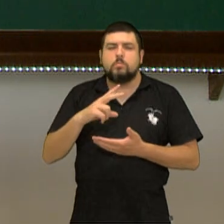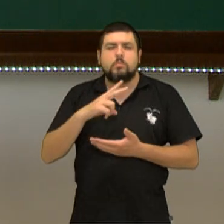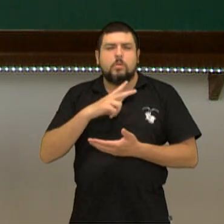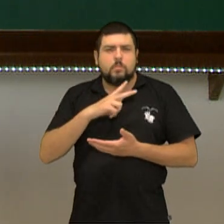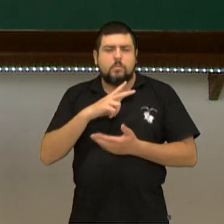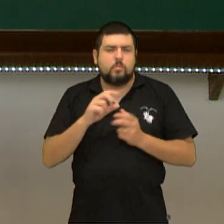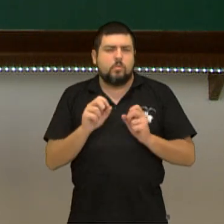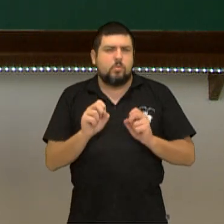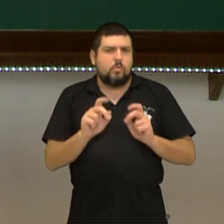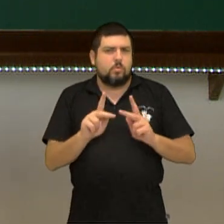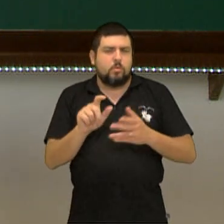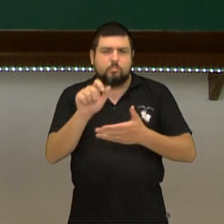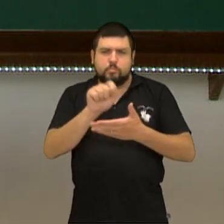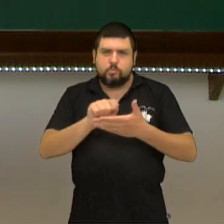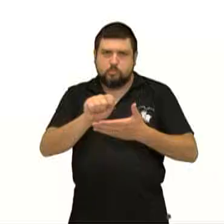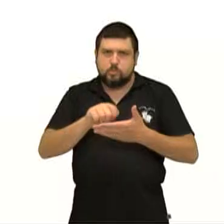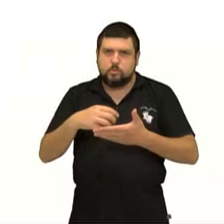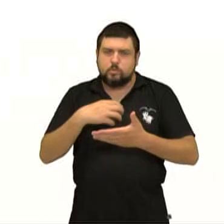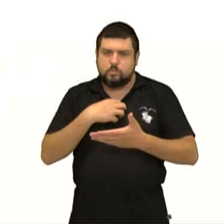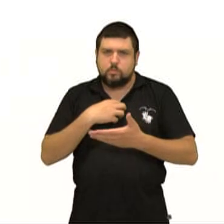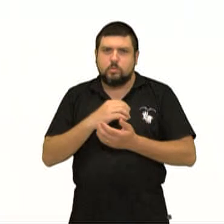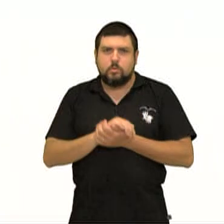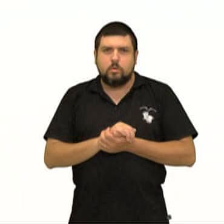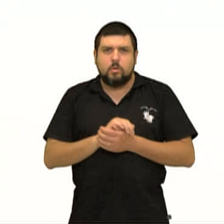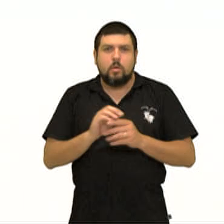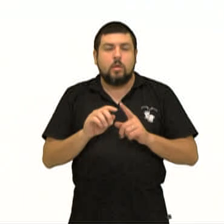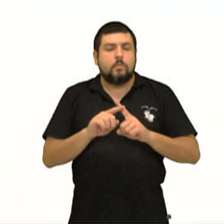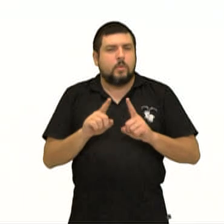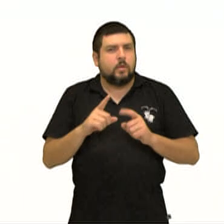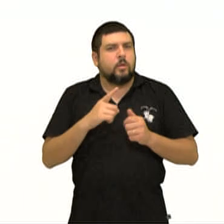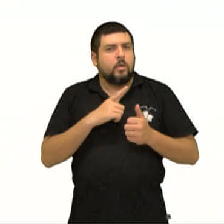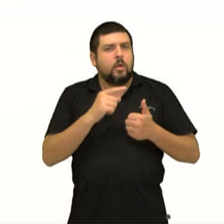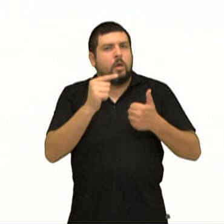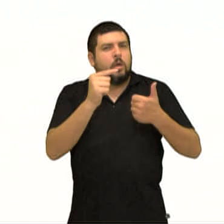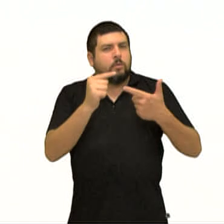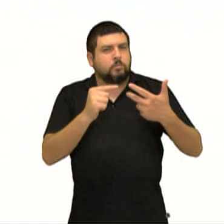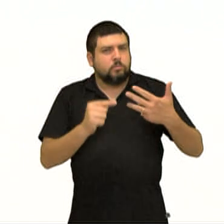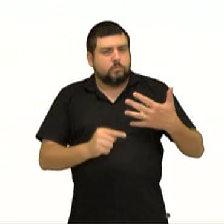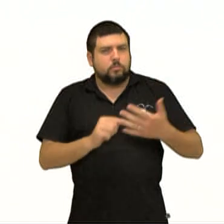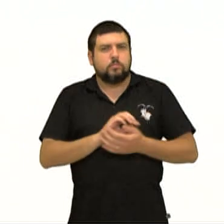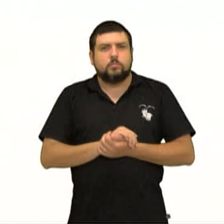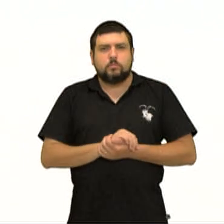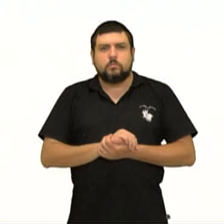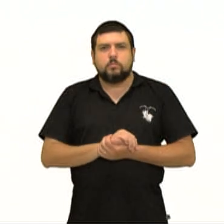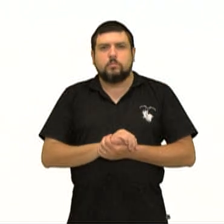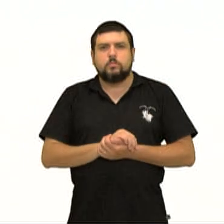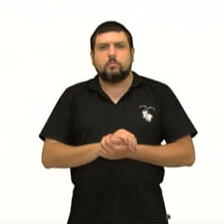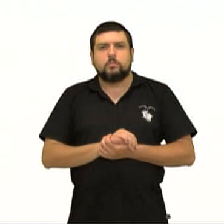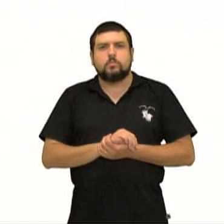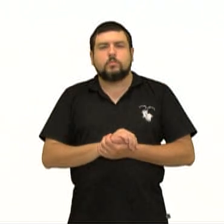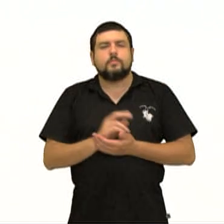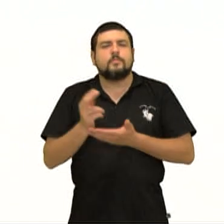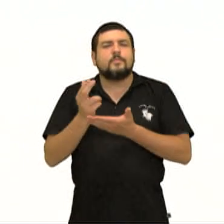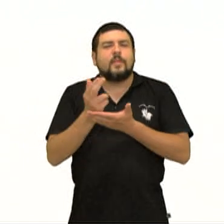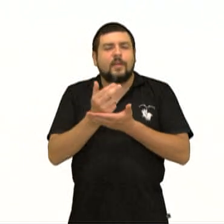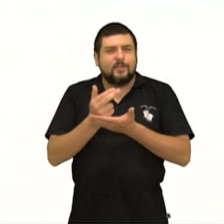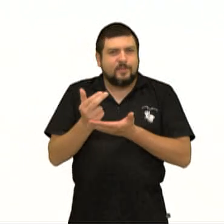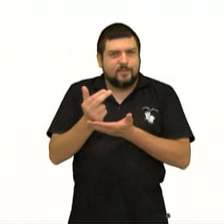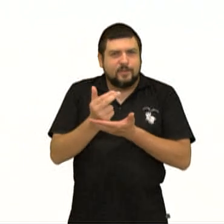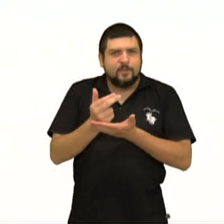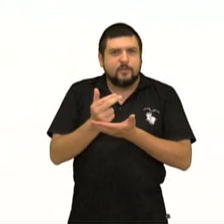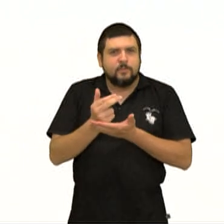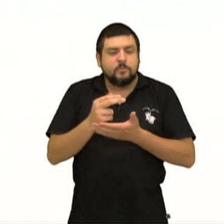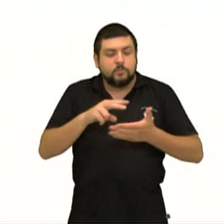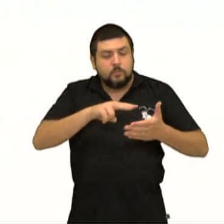nesse sentido, mas ela tem que ter alguns pontos de atenção, né? Na tirinha, a Mafalda deu o significado da